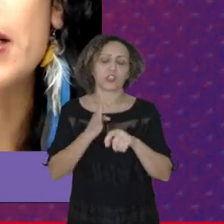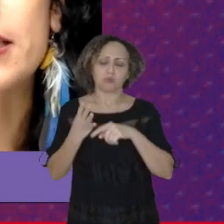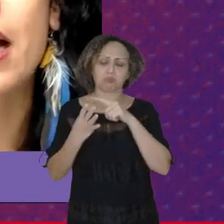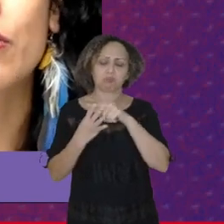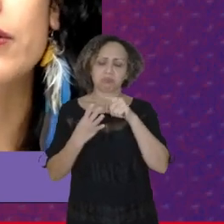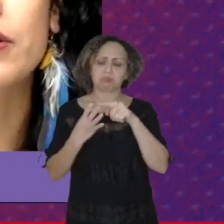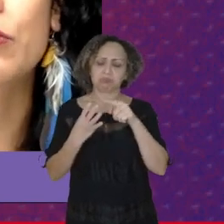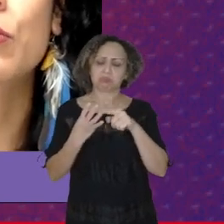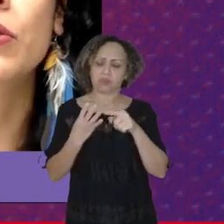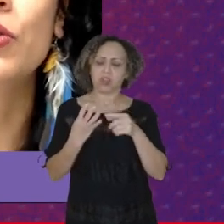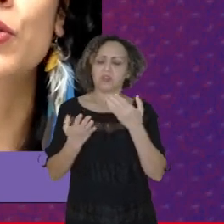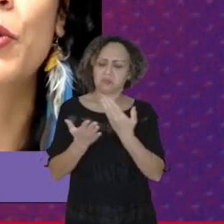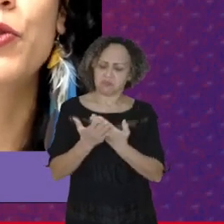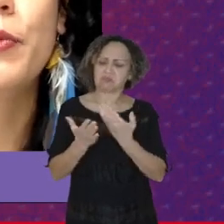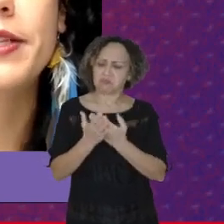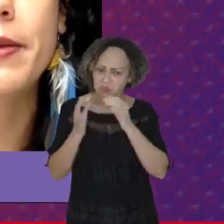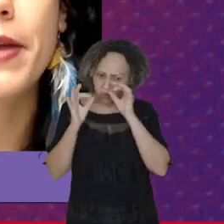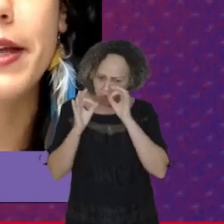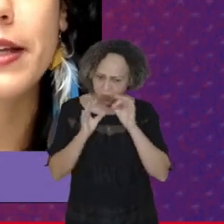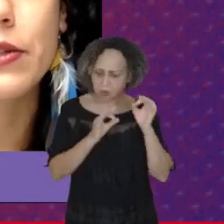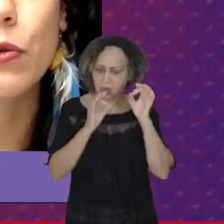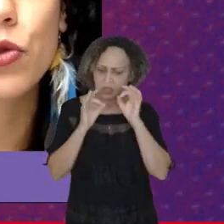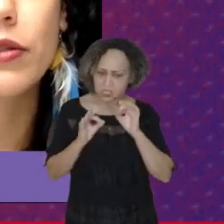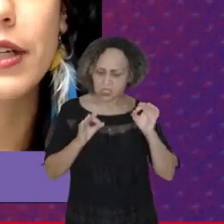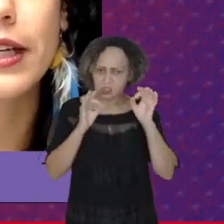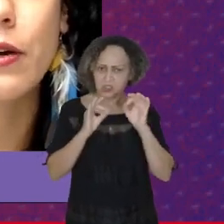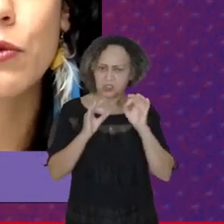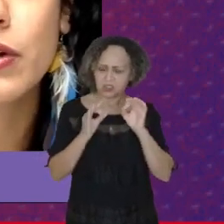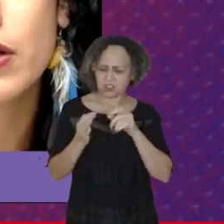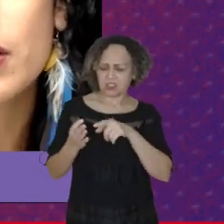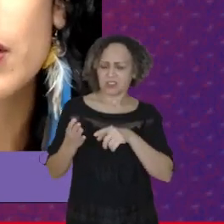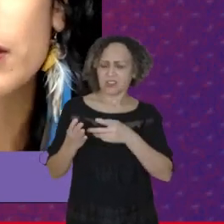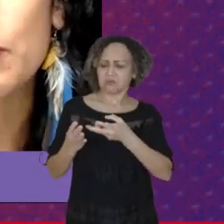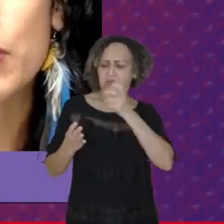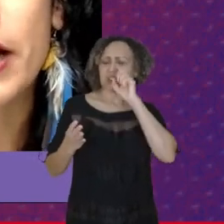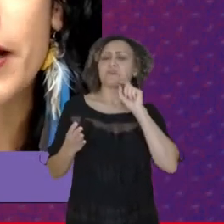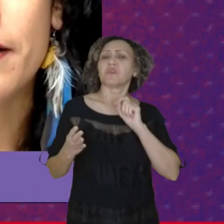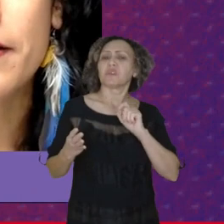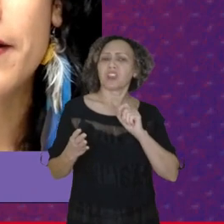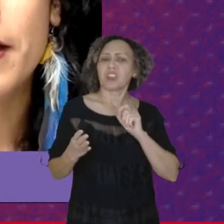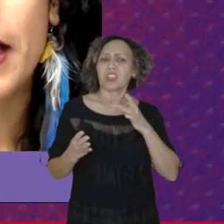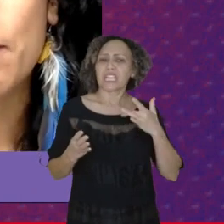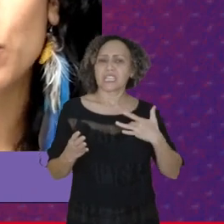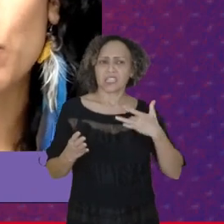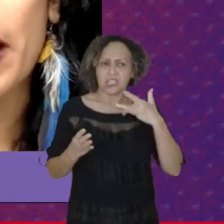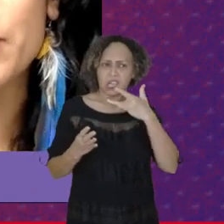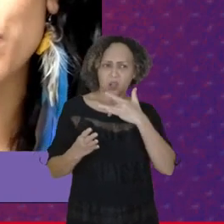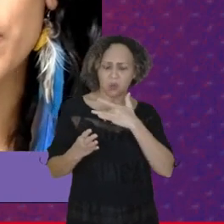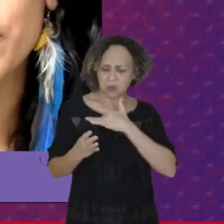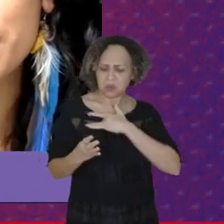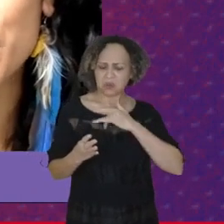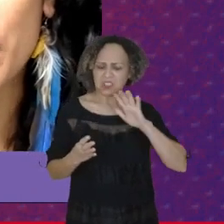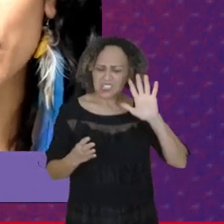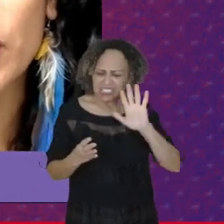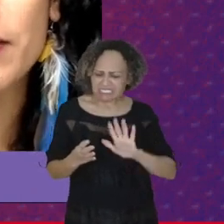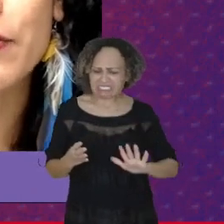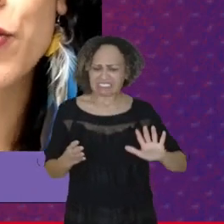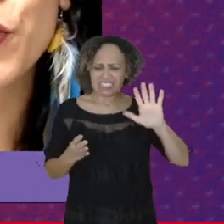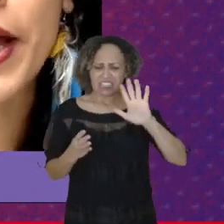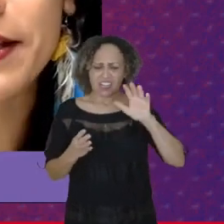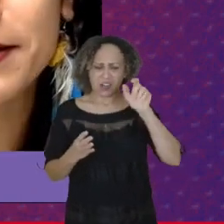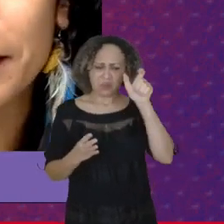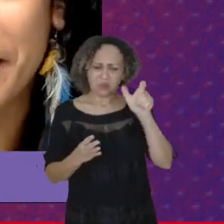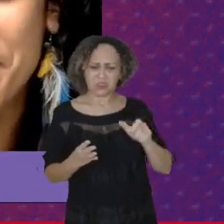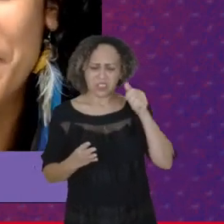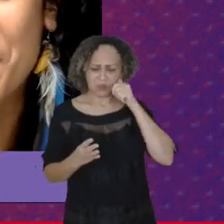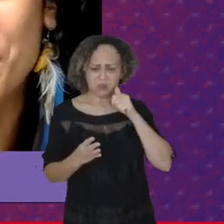e a partir das aulas a gente pôde perceber que a saúde integral da mulher é muito mais do que só